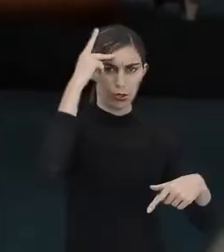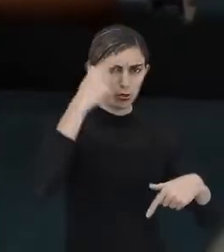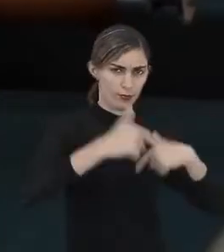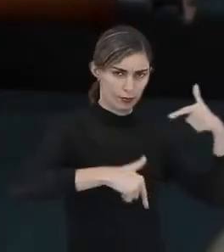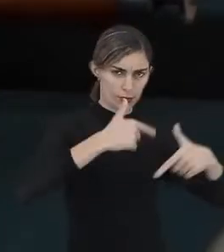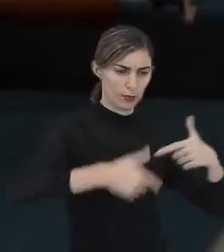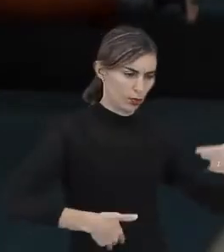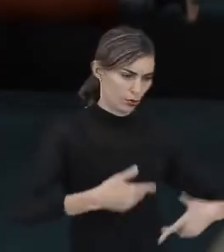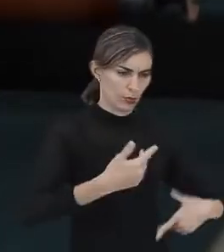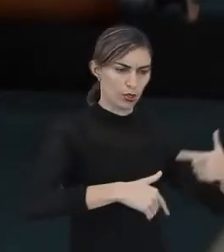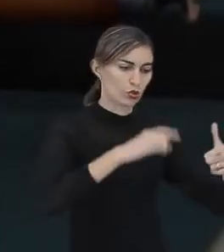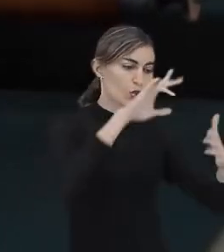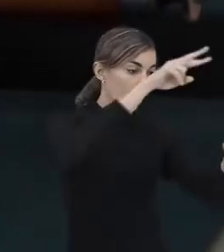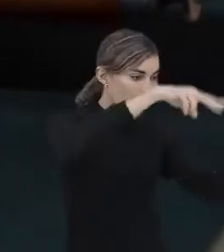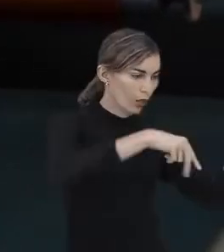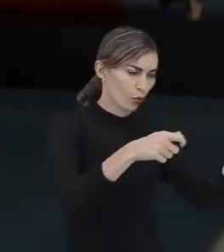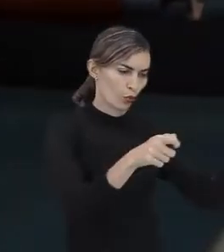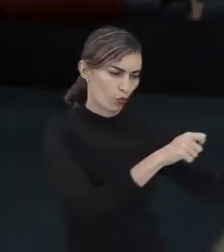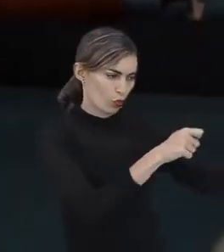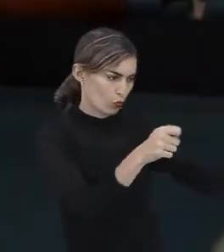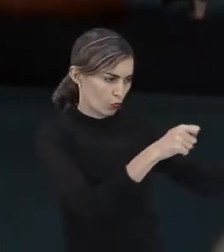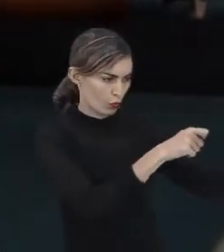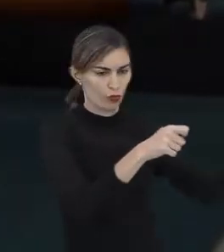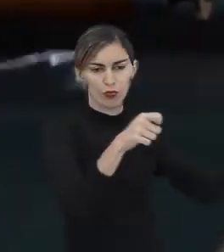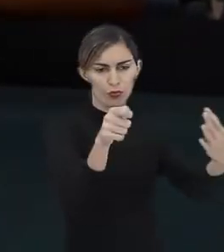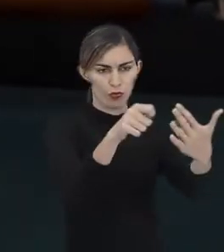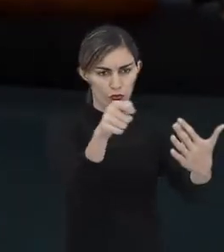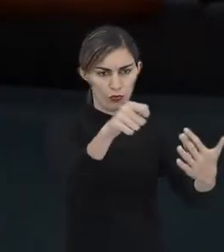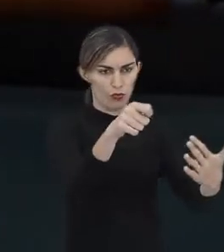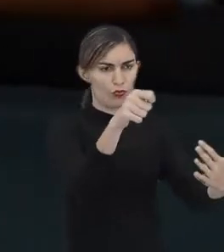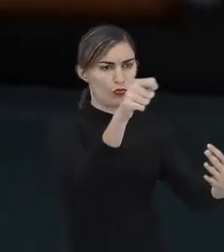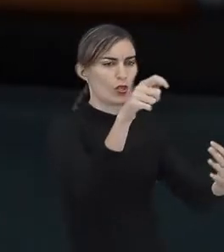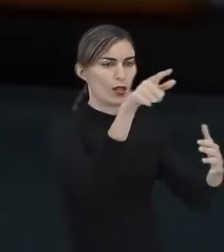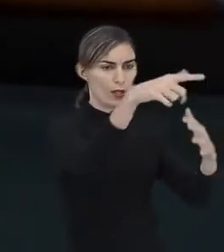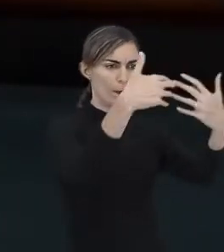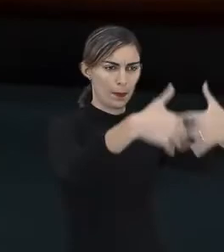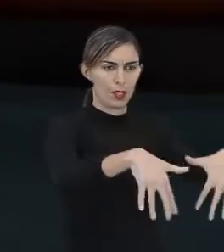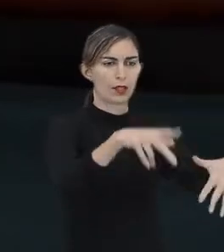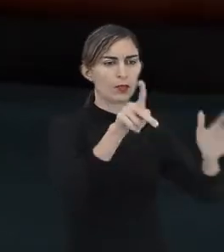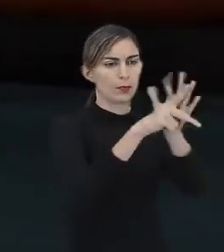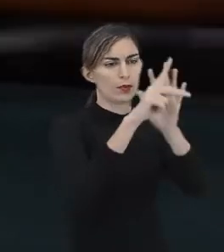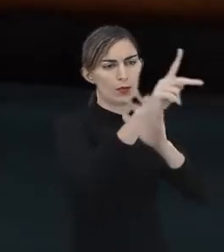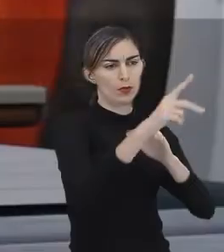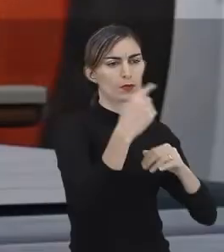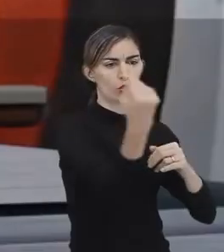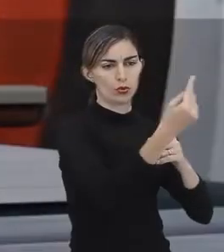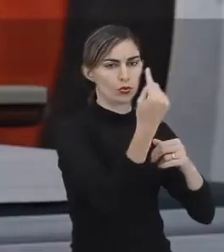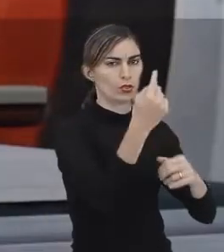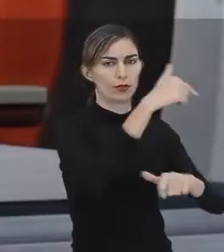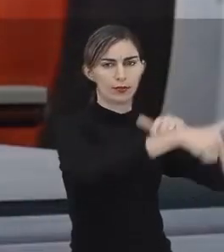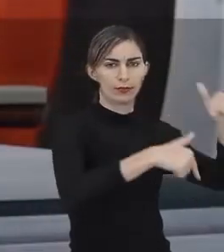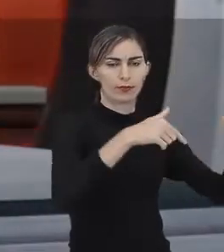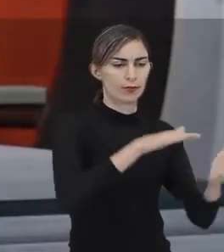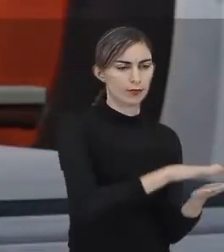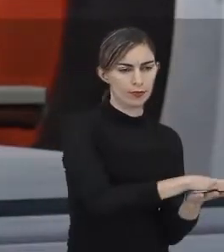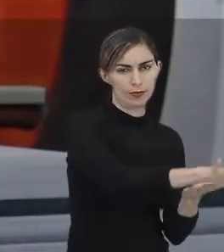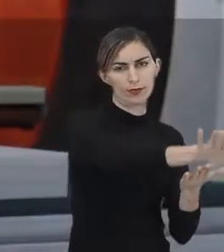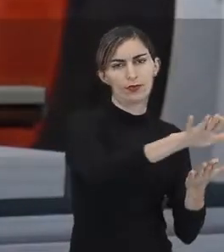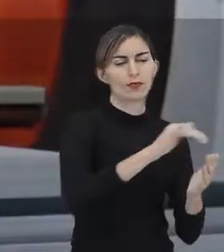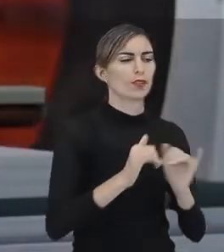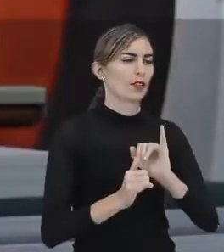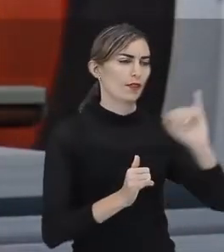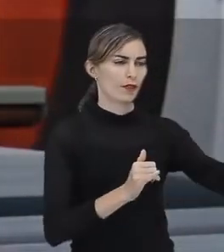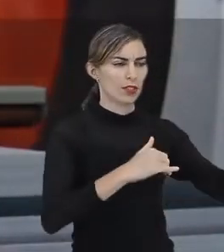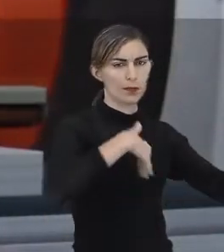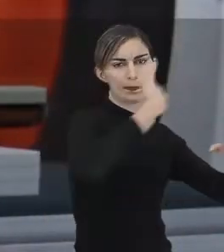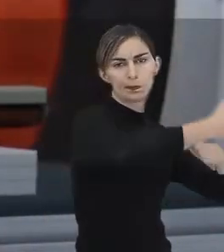faz ler o código de barra com o leitor e insere na máquina e ela faz o processo de forma automática, para posteriormente ser enviada